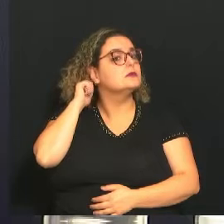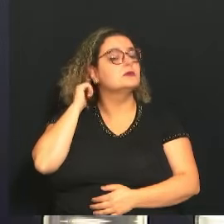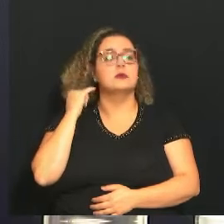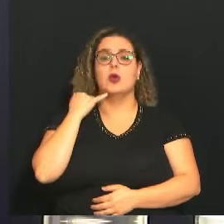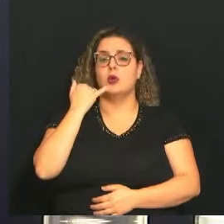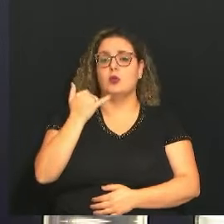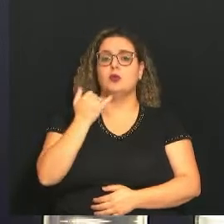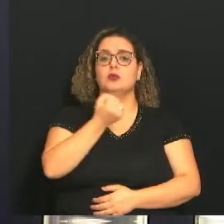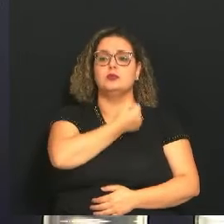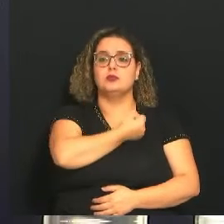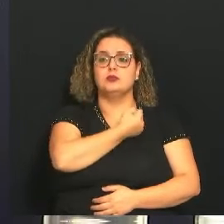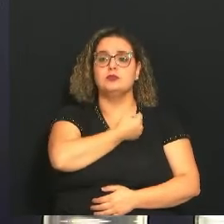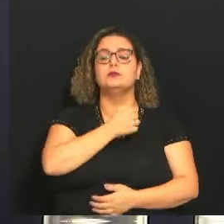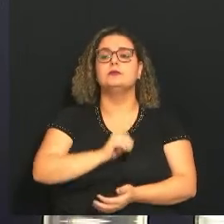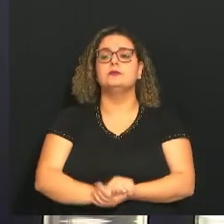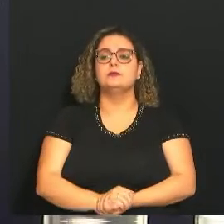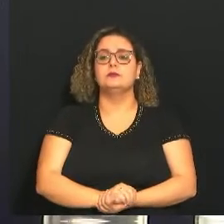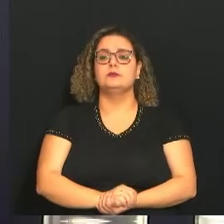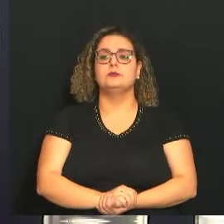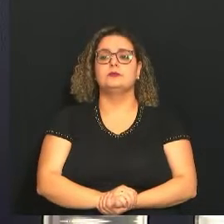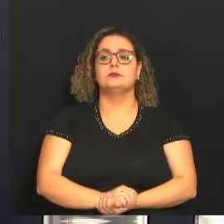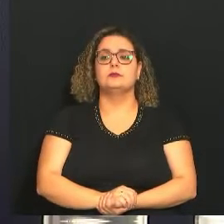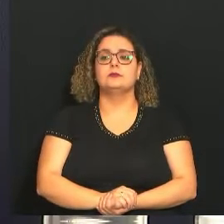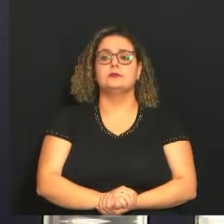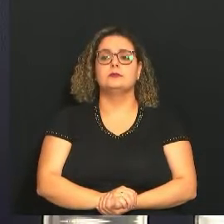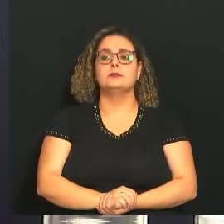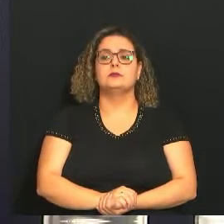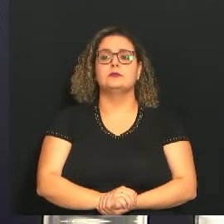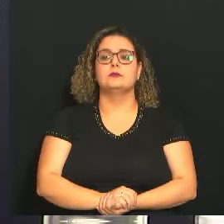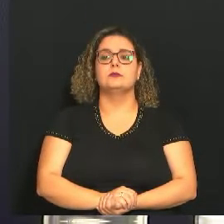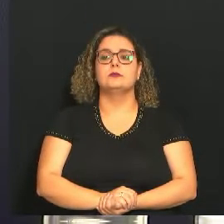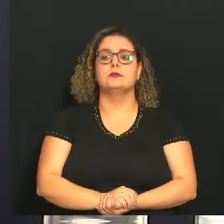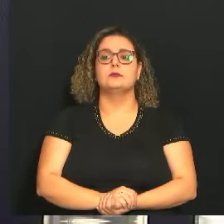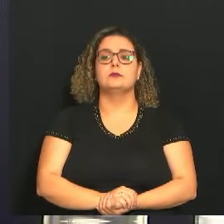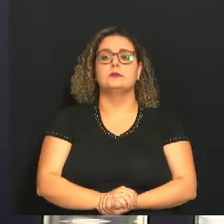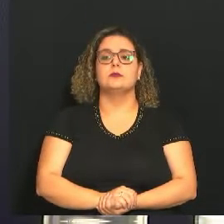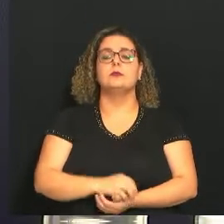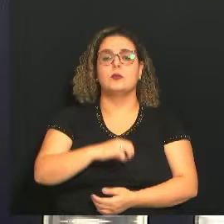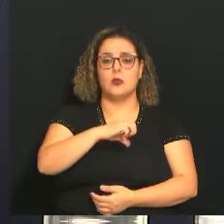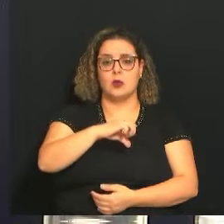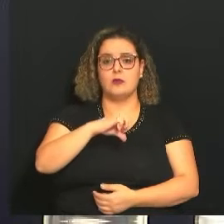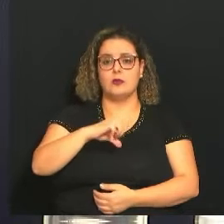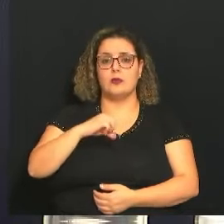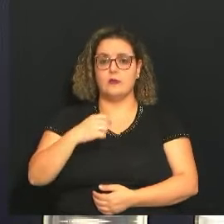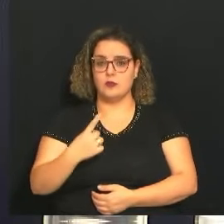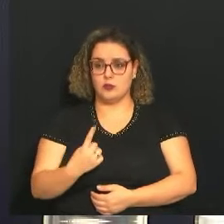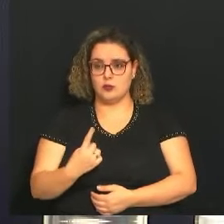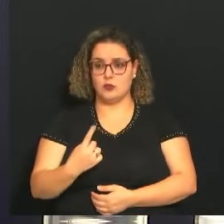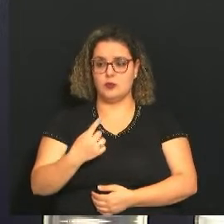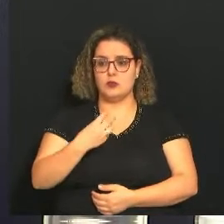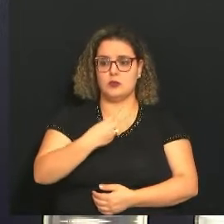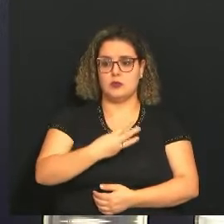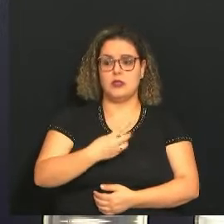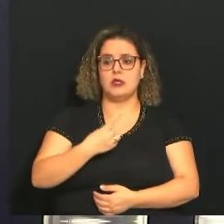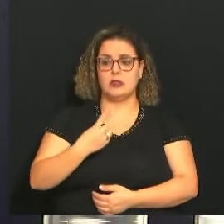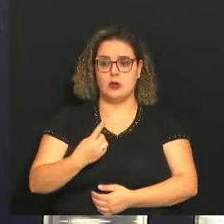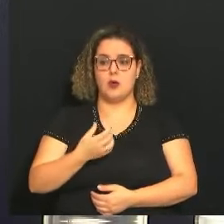O número de telefone que a gente vai estar disponibilizando é o 991 31